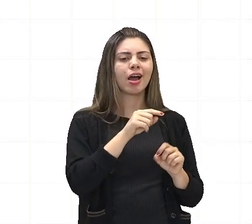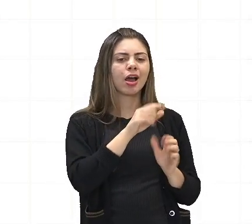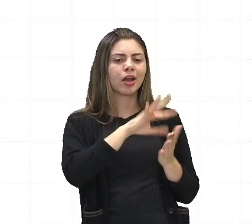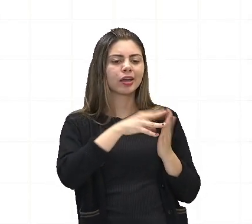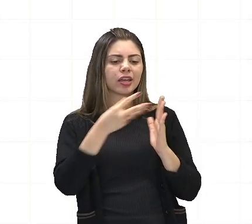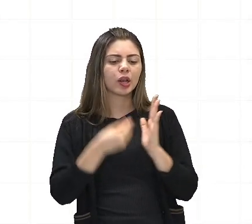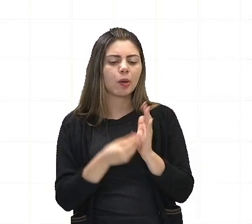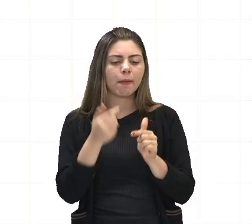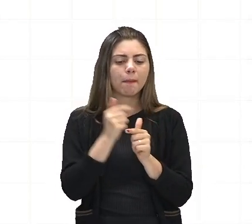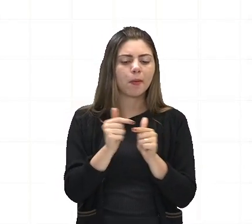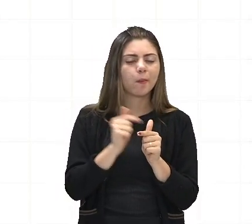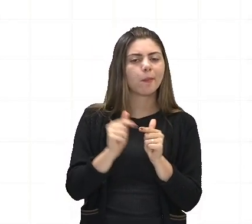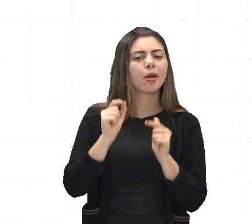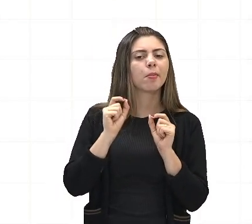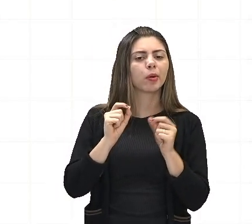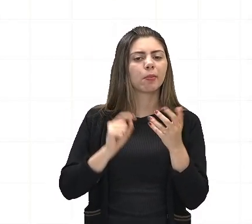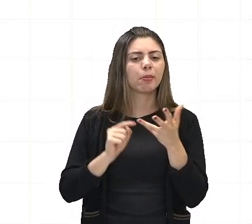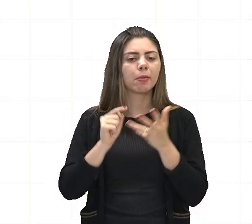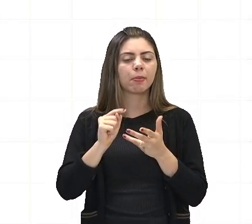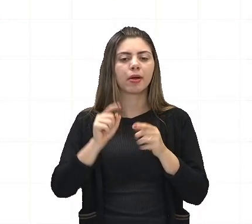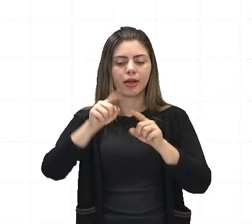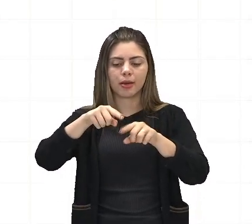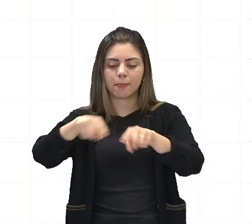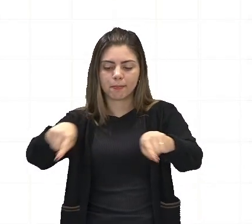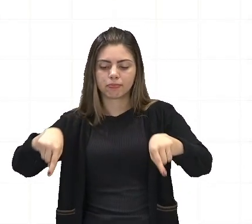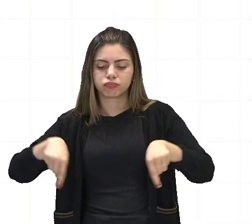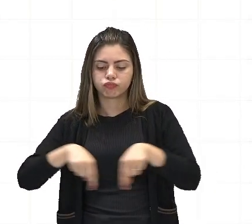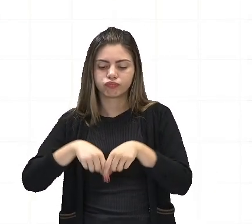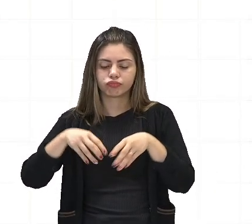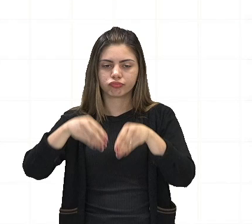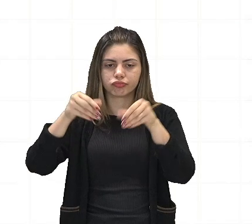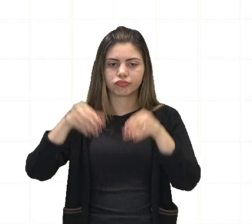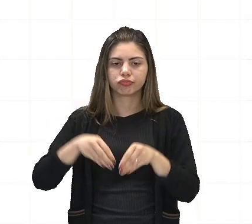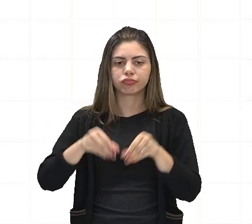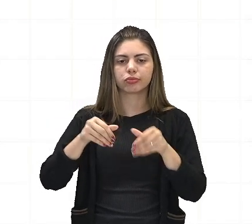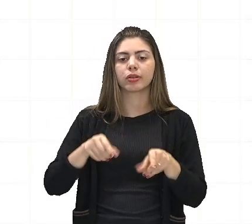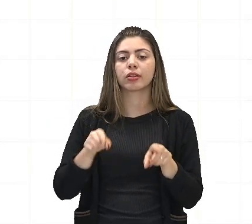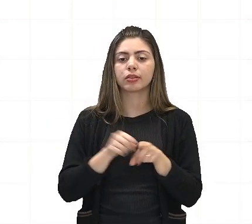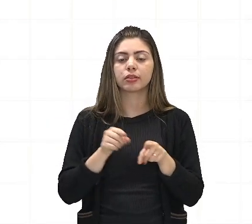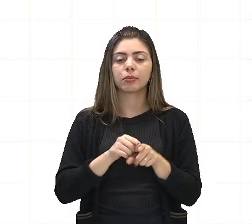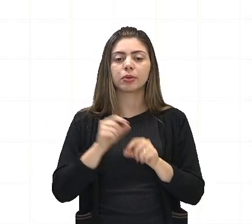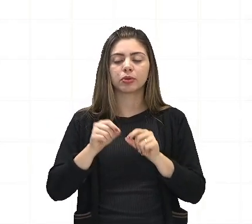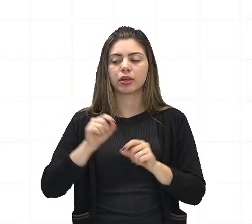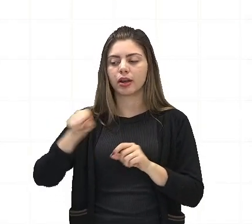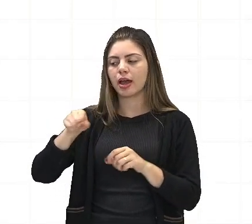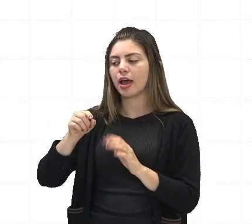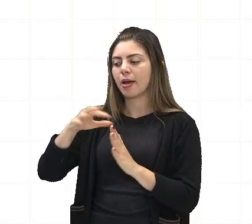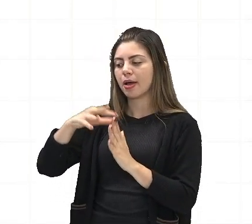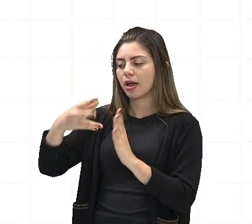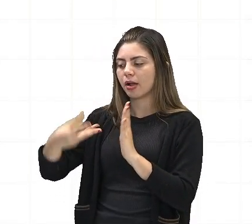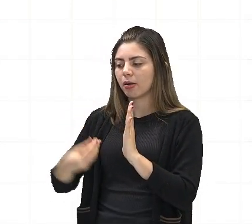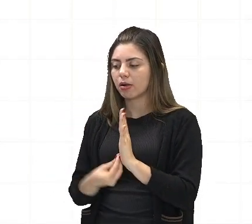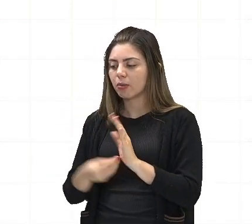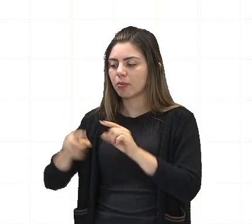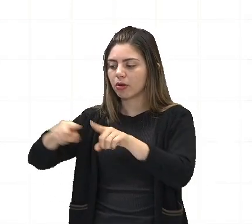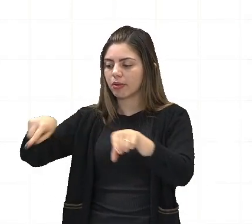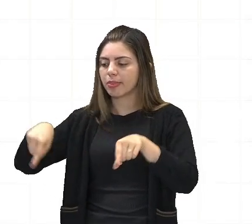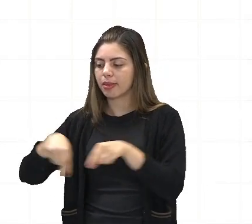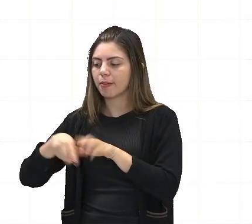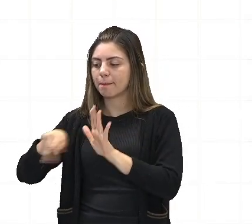que são demarcação de terras, titulação dos territórios quilombolas e